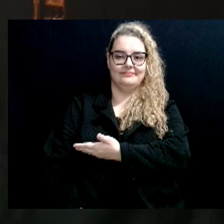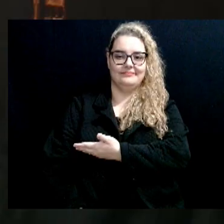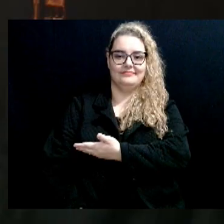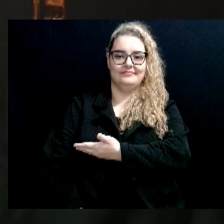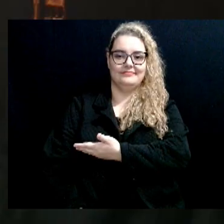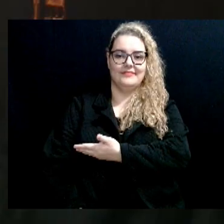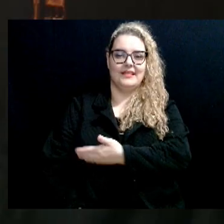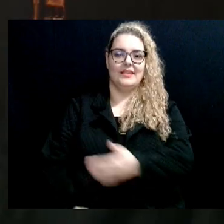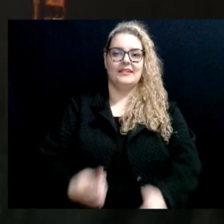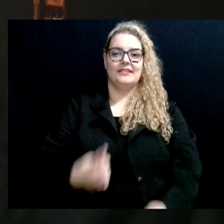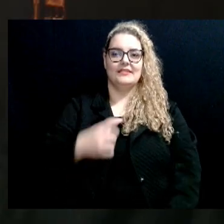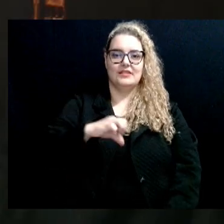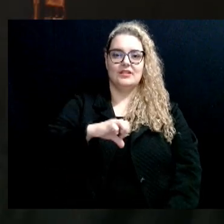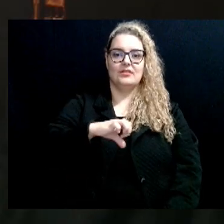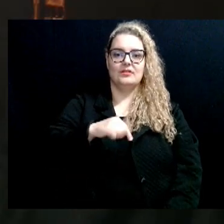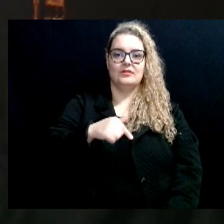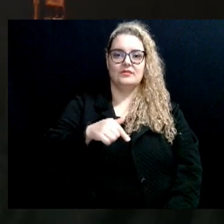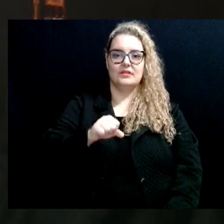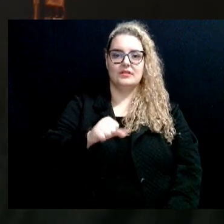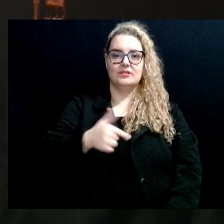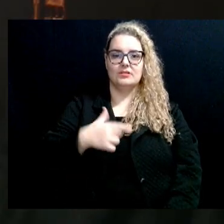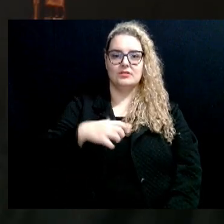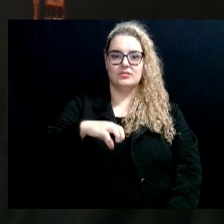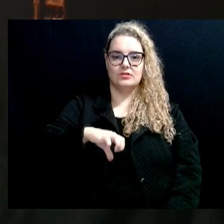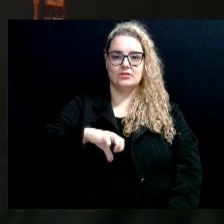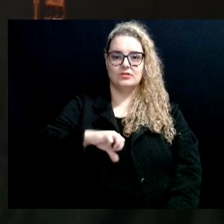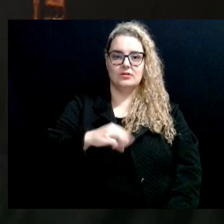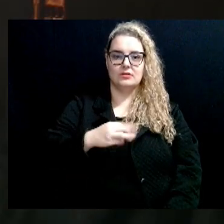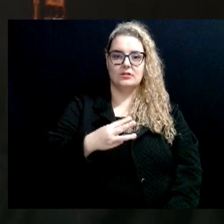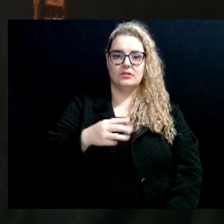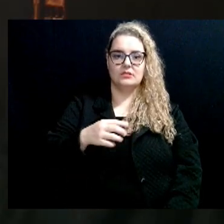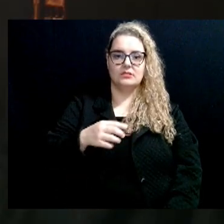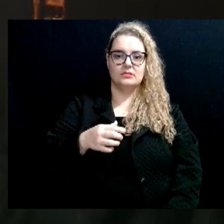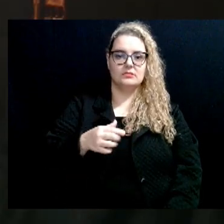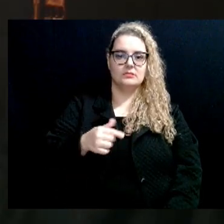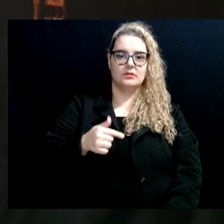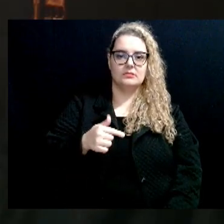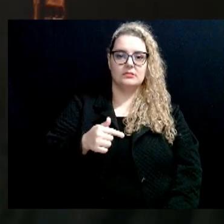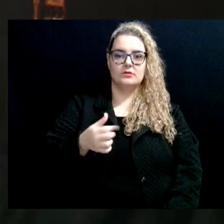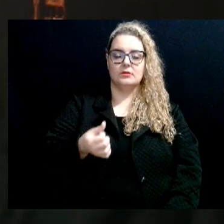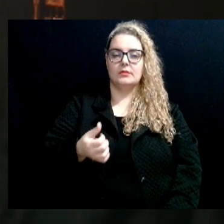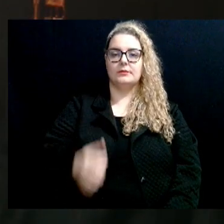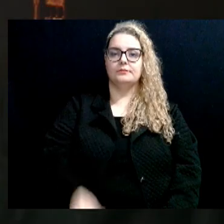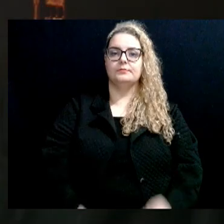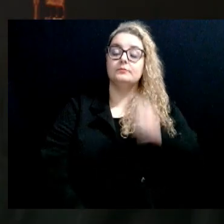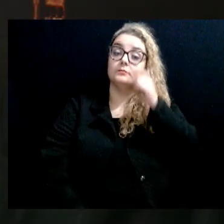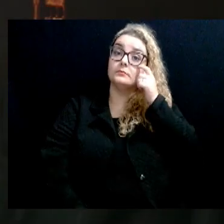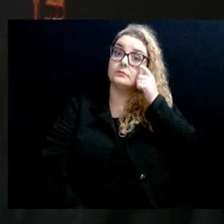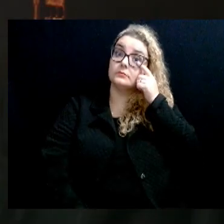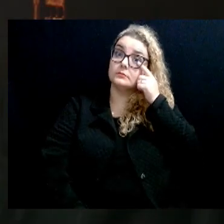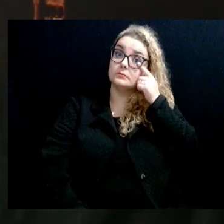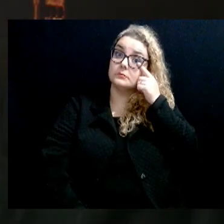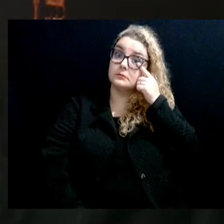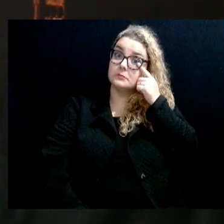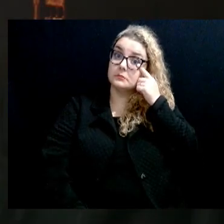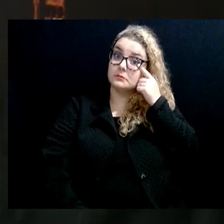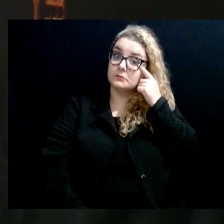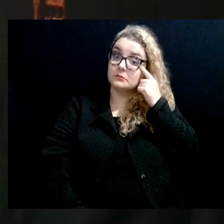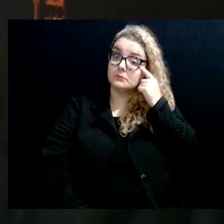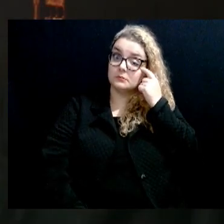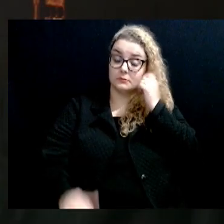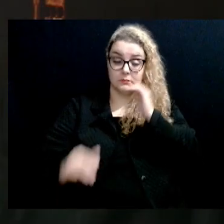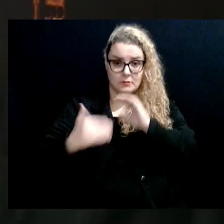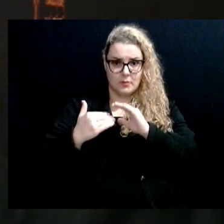19978293776, conta pra gente, você já se percebeu vivendo alguma situação de autoanulação? Chegou